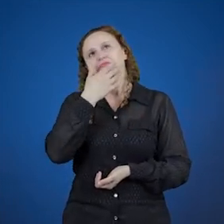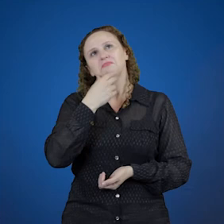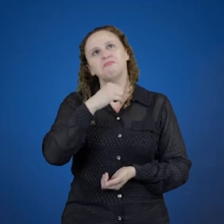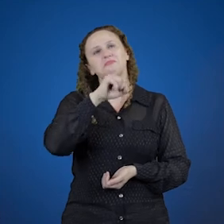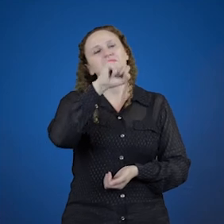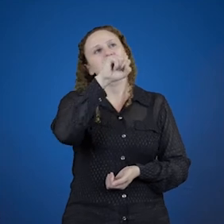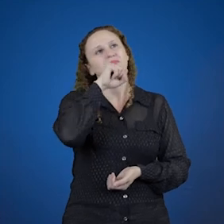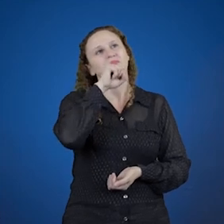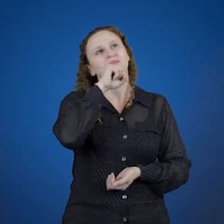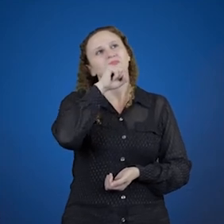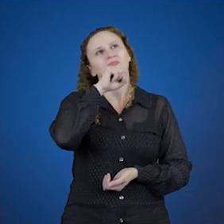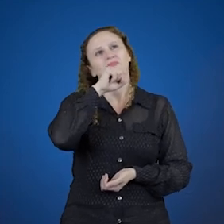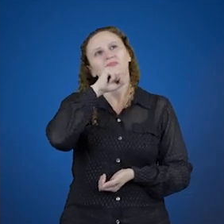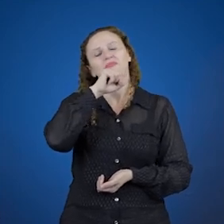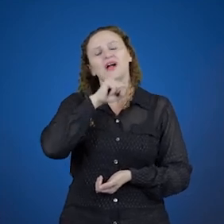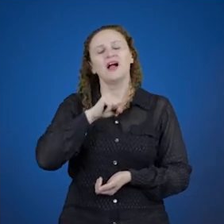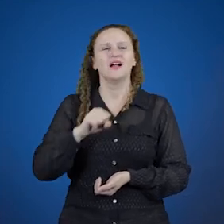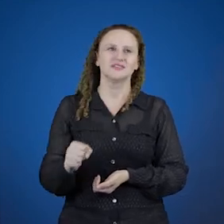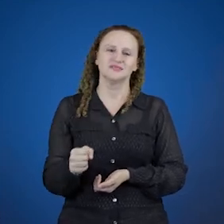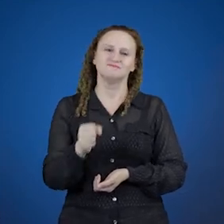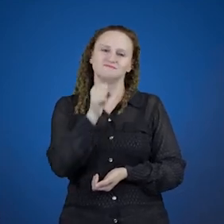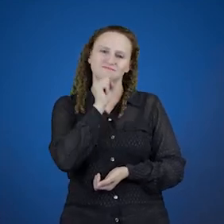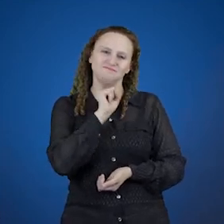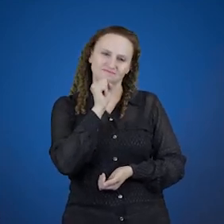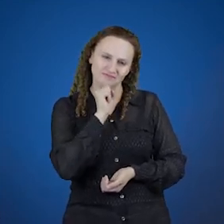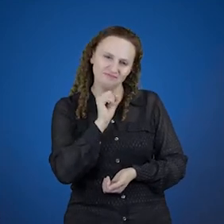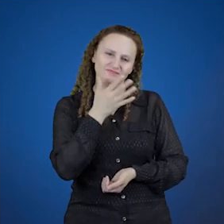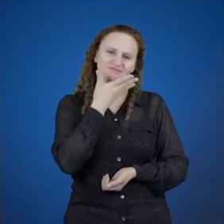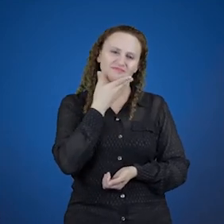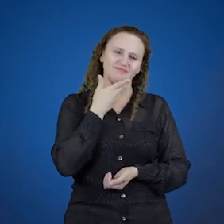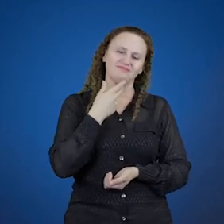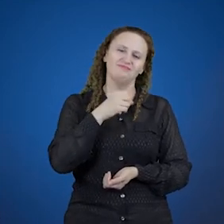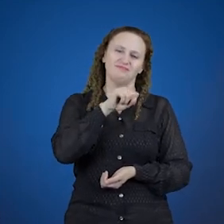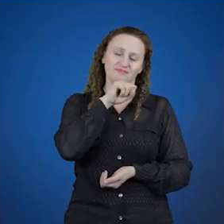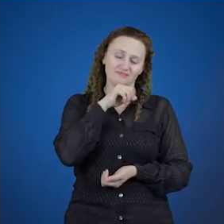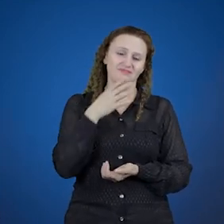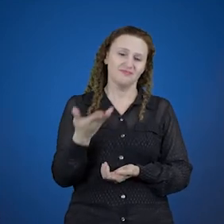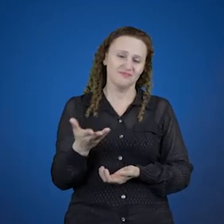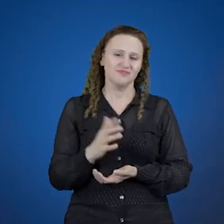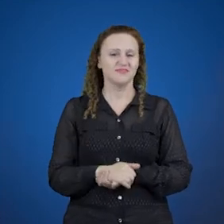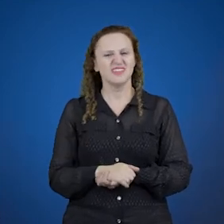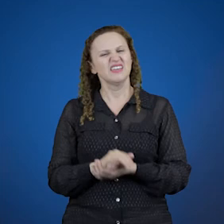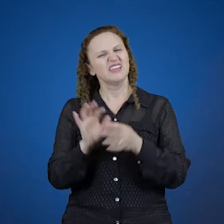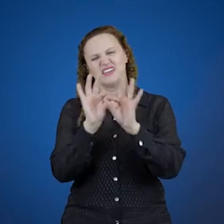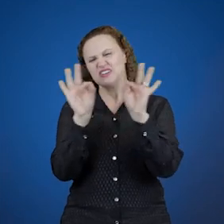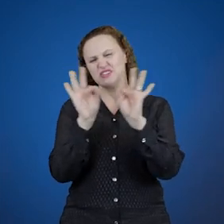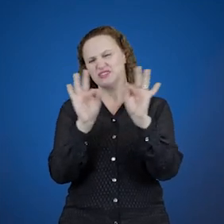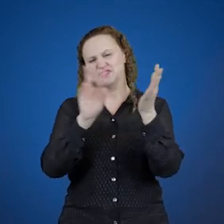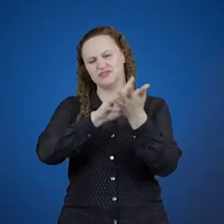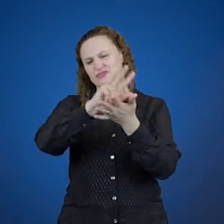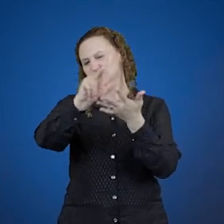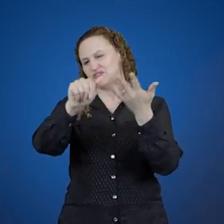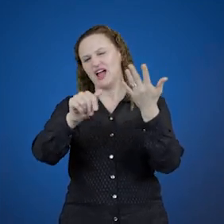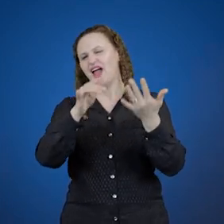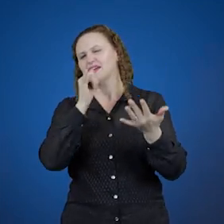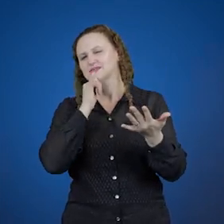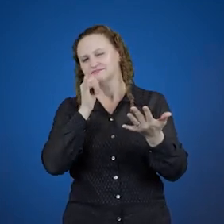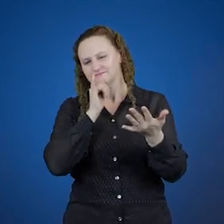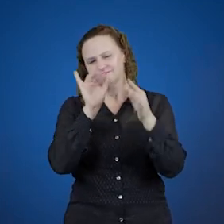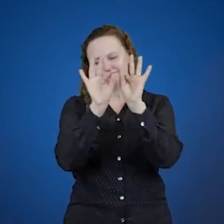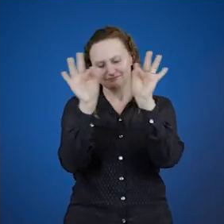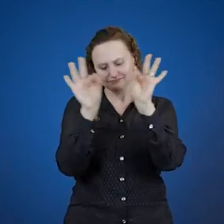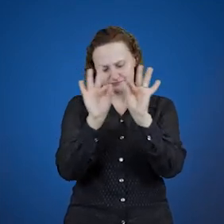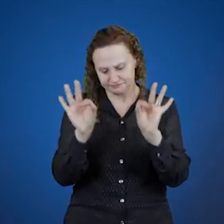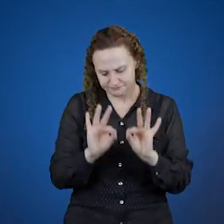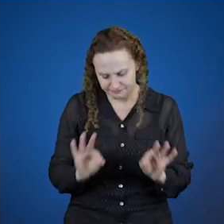quando nós rezamos senhor tende piedade de nós senhor, aí de piedade de nós caso vocativo